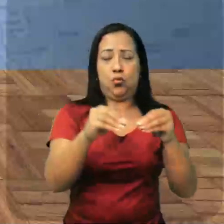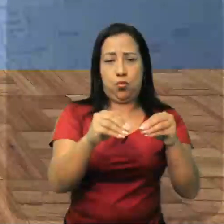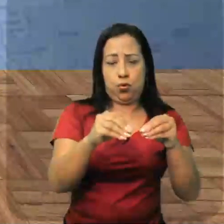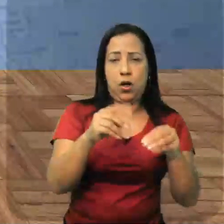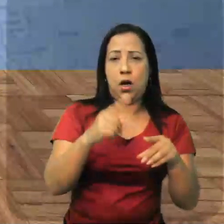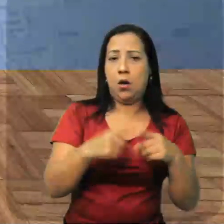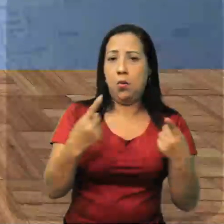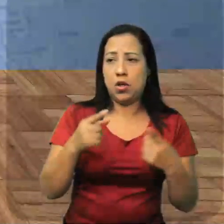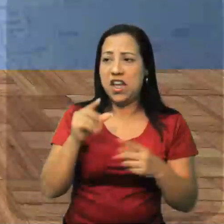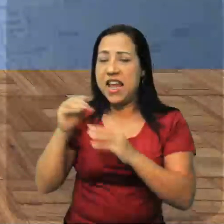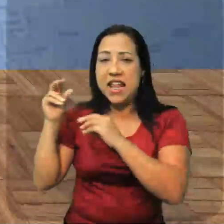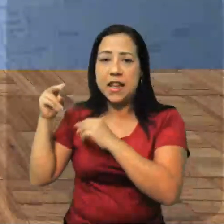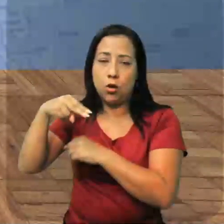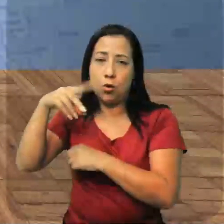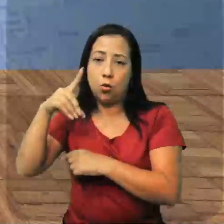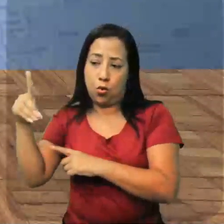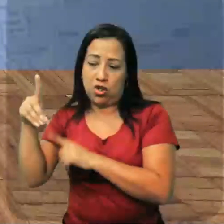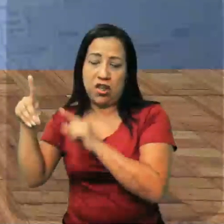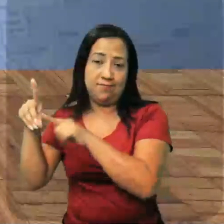repulsão populacional.